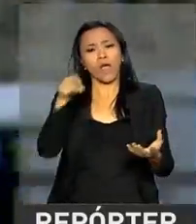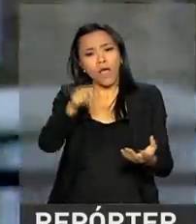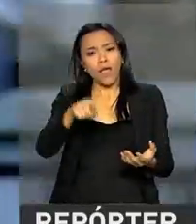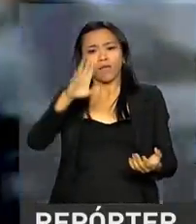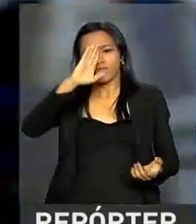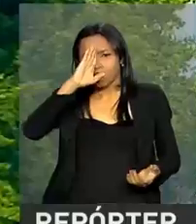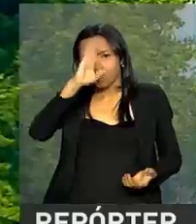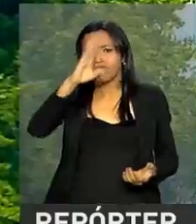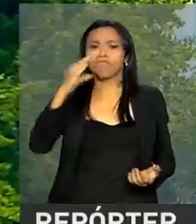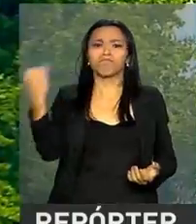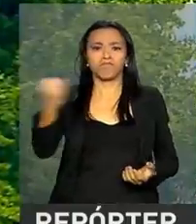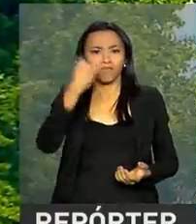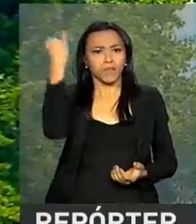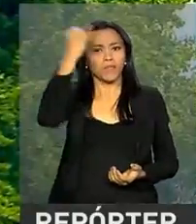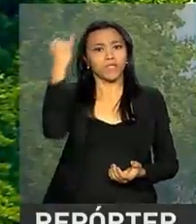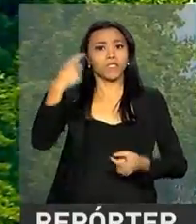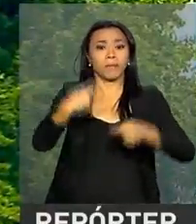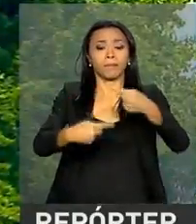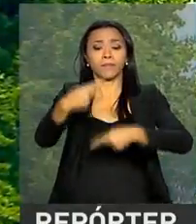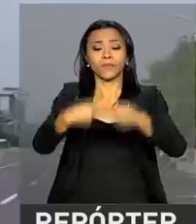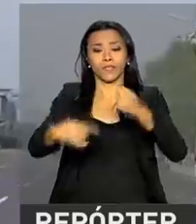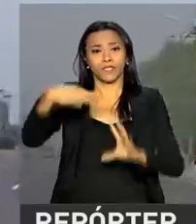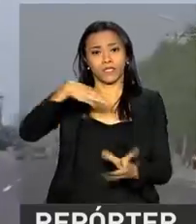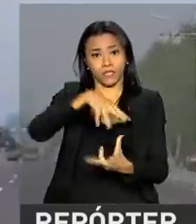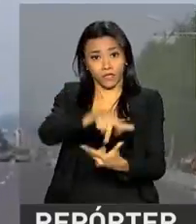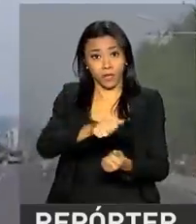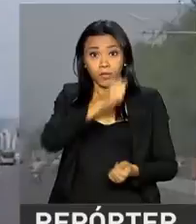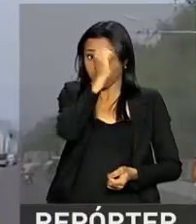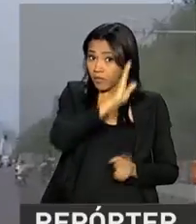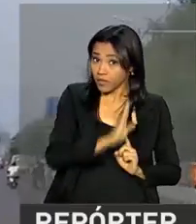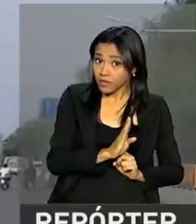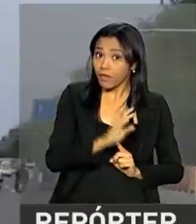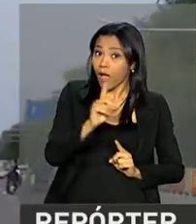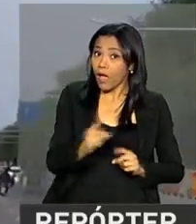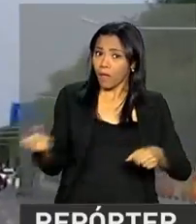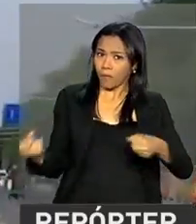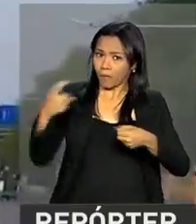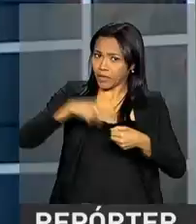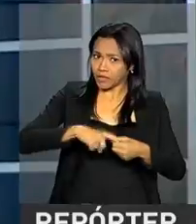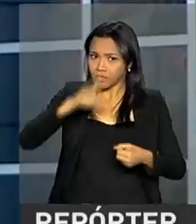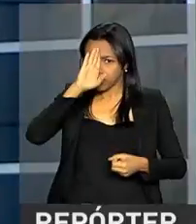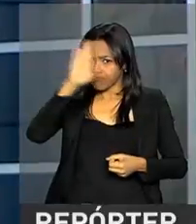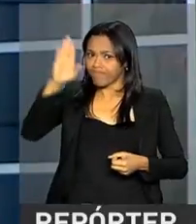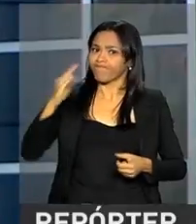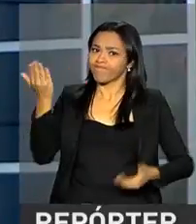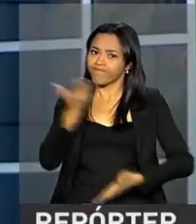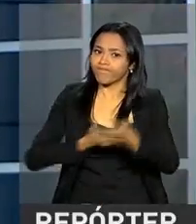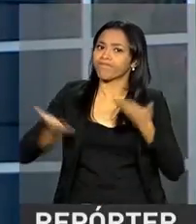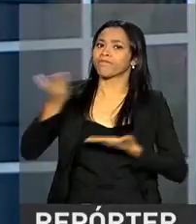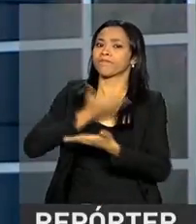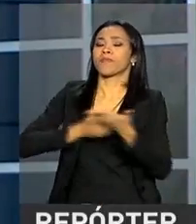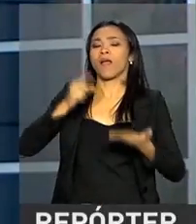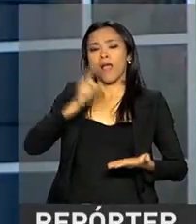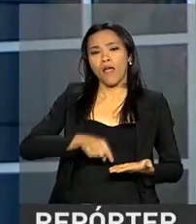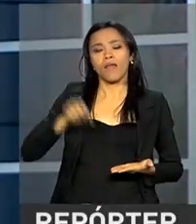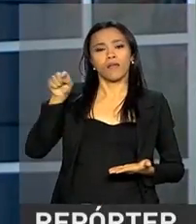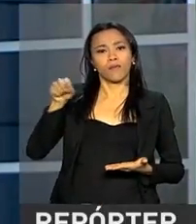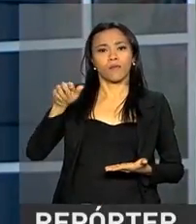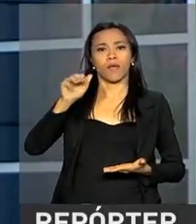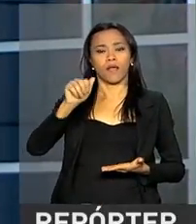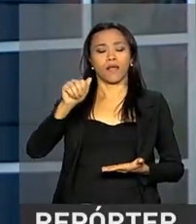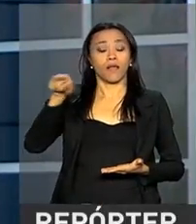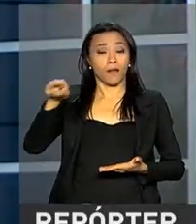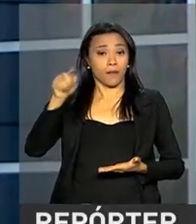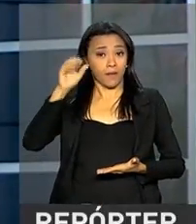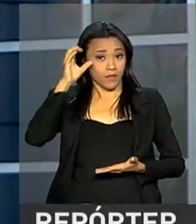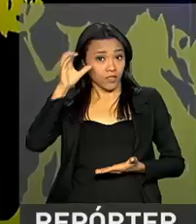na política internacional e para o brasil é um parceiro prioritário é com a nação asiática que o brasil tem a principal